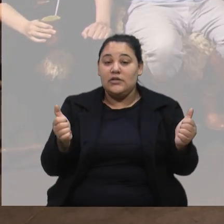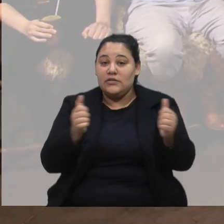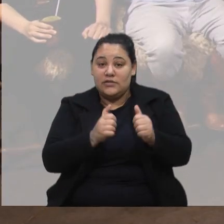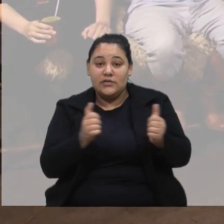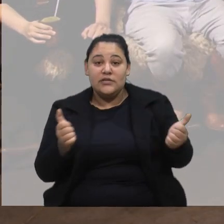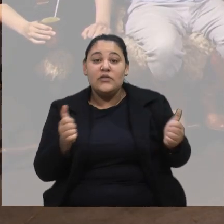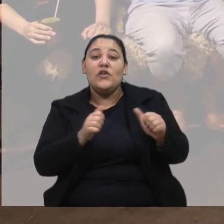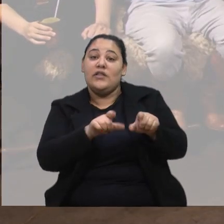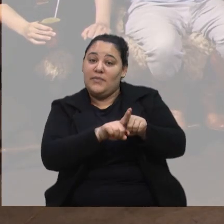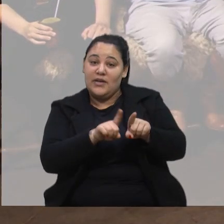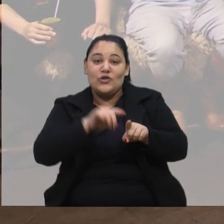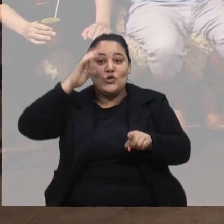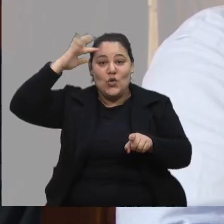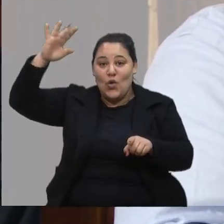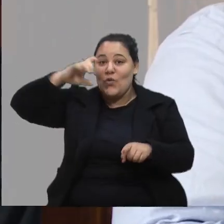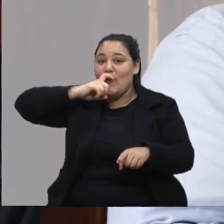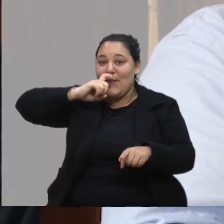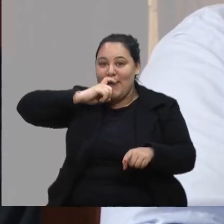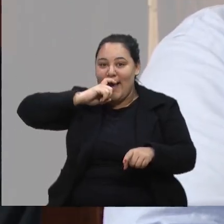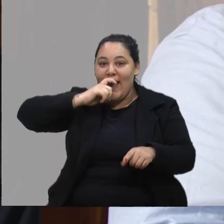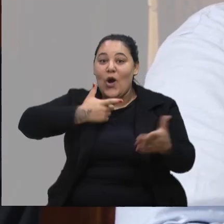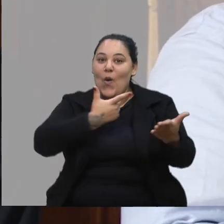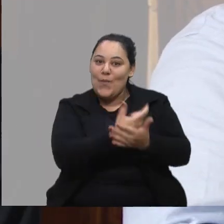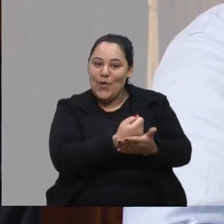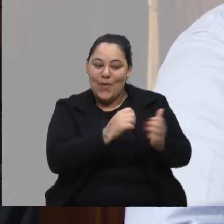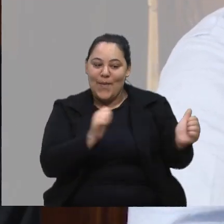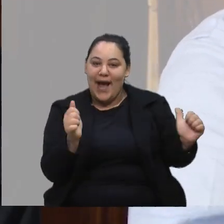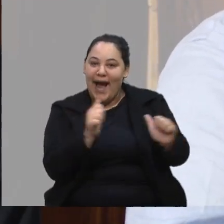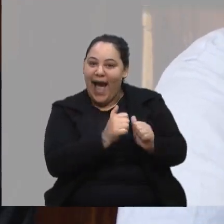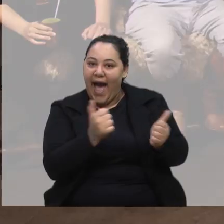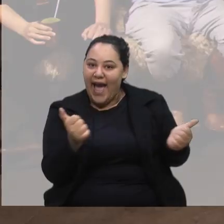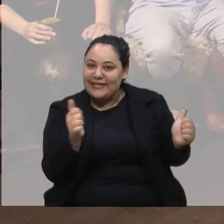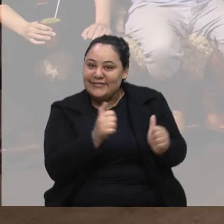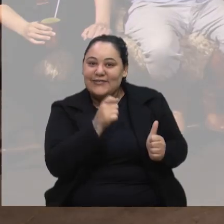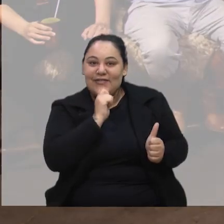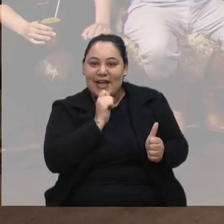até então, agora ele comprou uma gaita, depois de uma certa idade começou